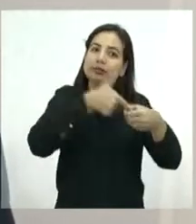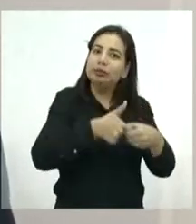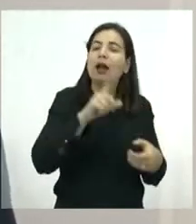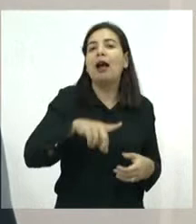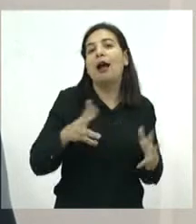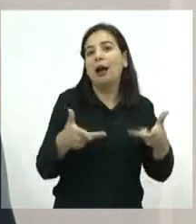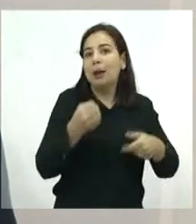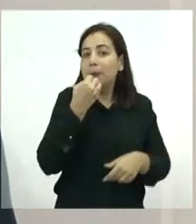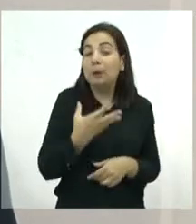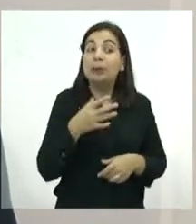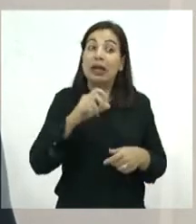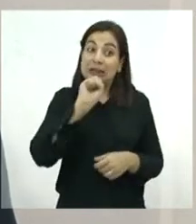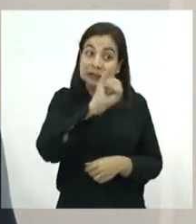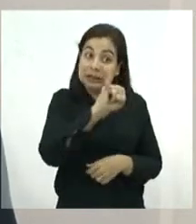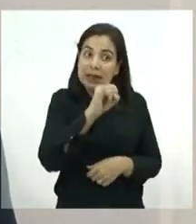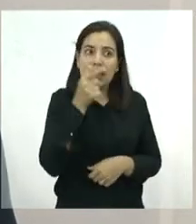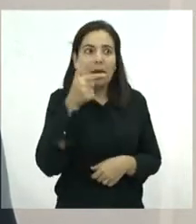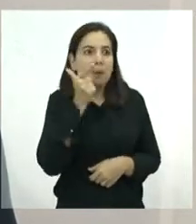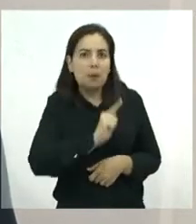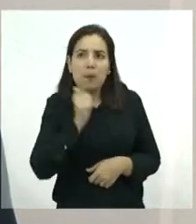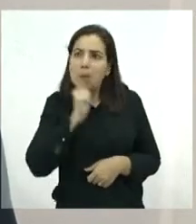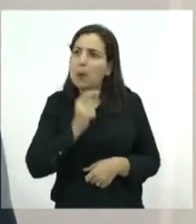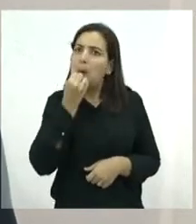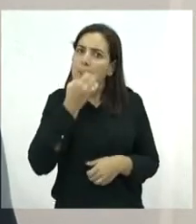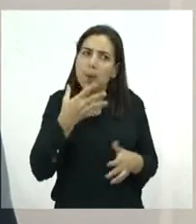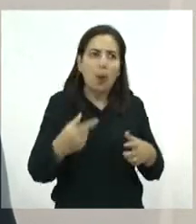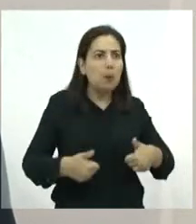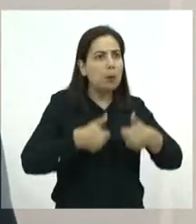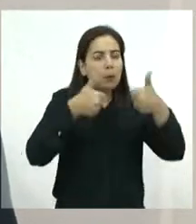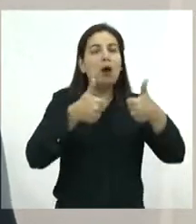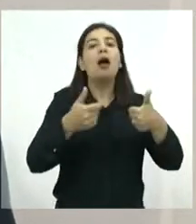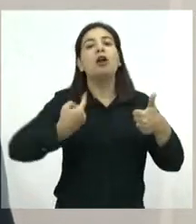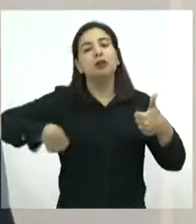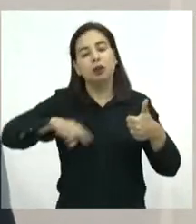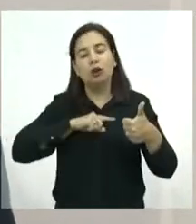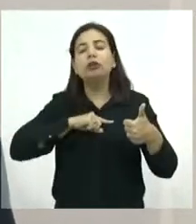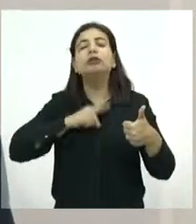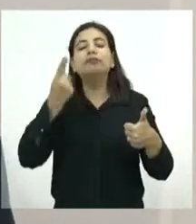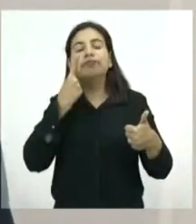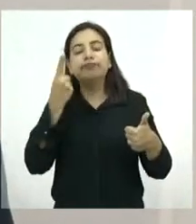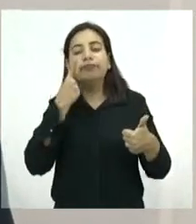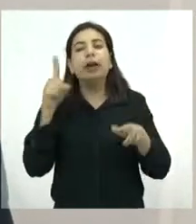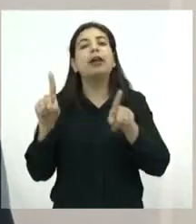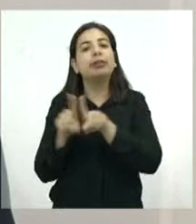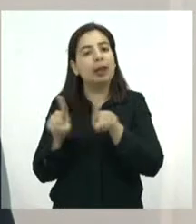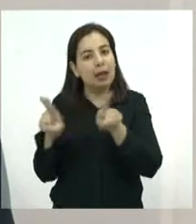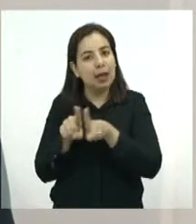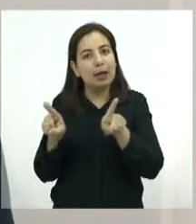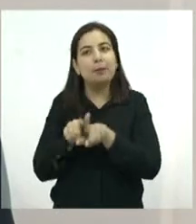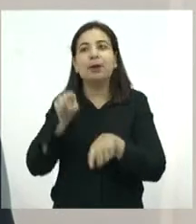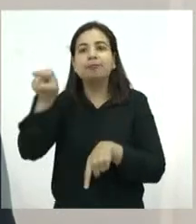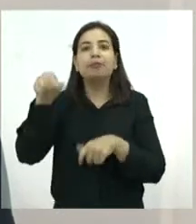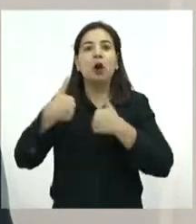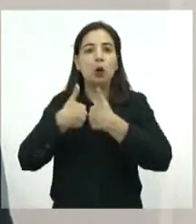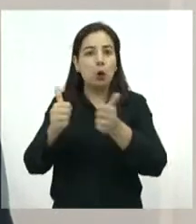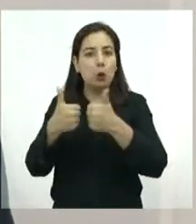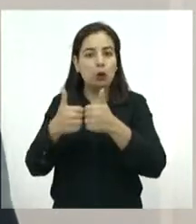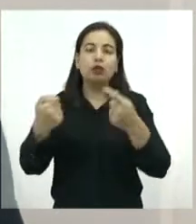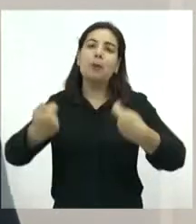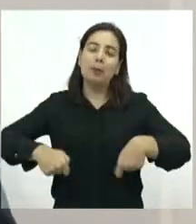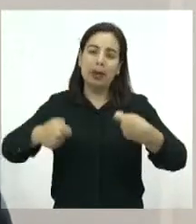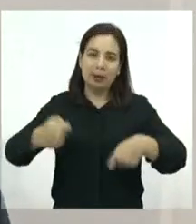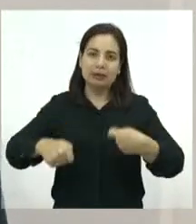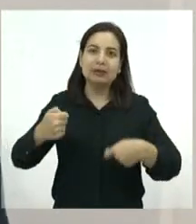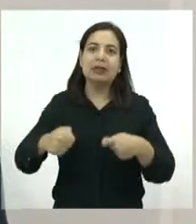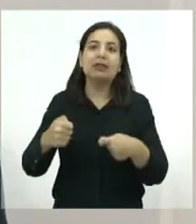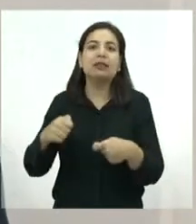os ônibus que trafegam em Fortaleza, os ônibus coletivos, também possam usar combustíveis renováveis. Ou seja,